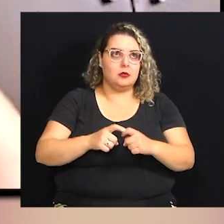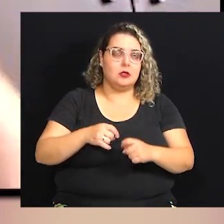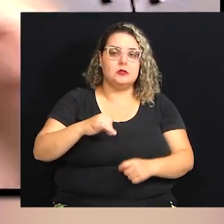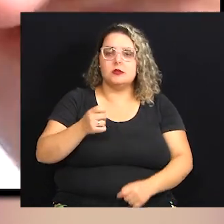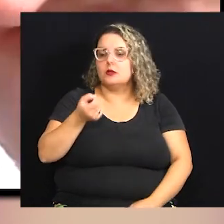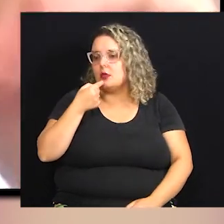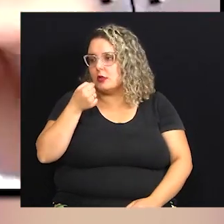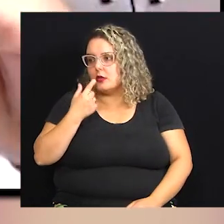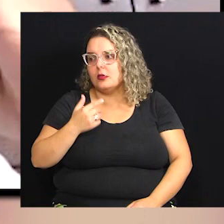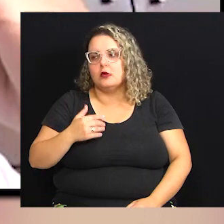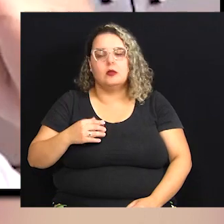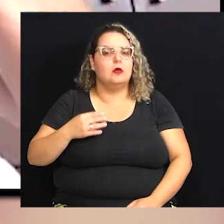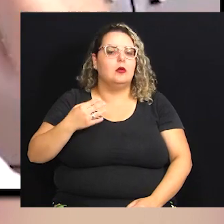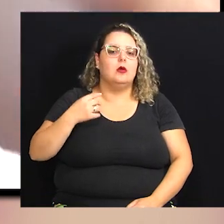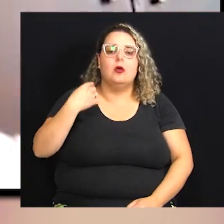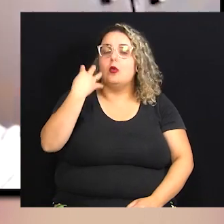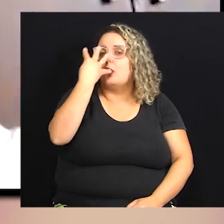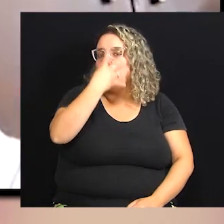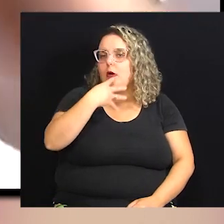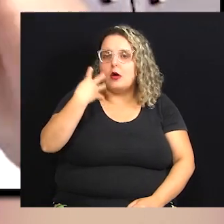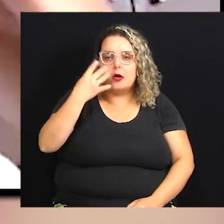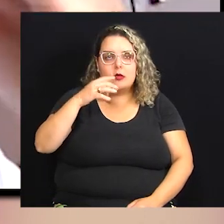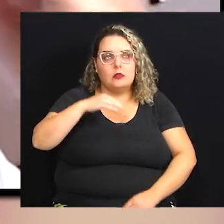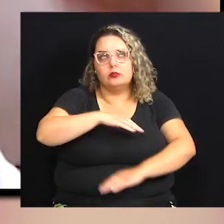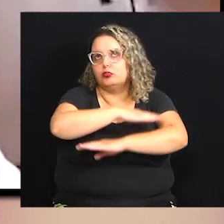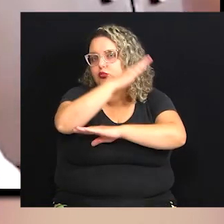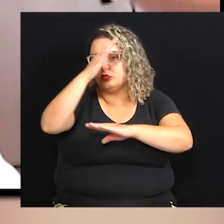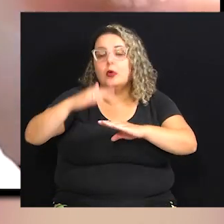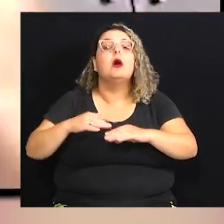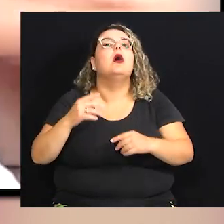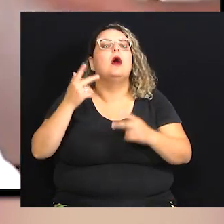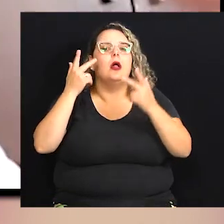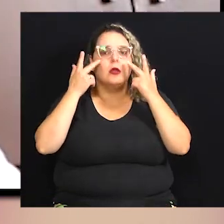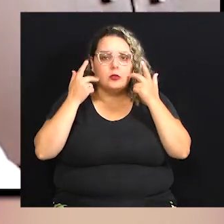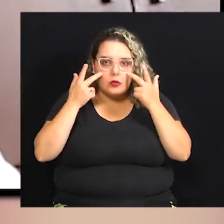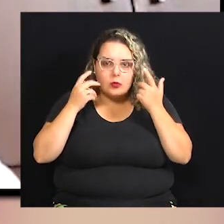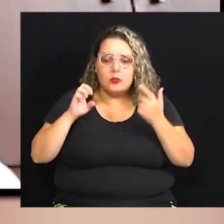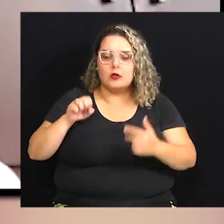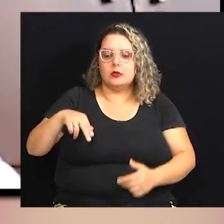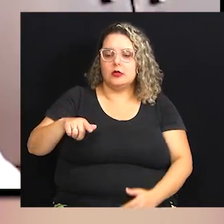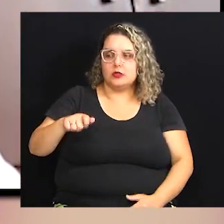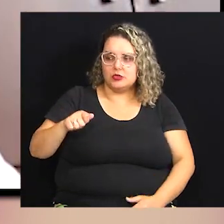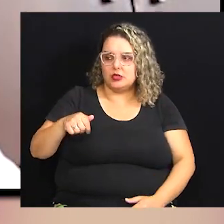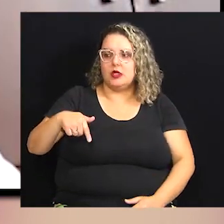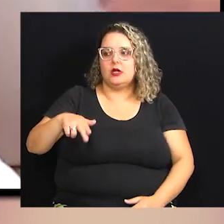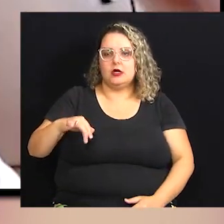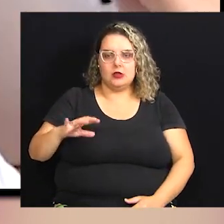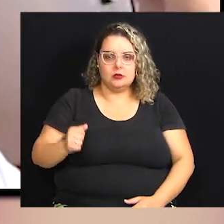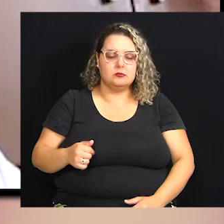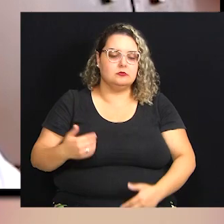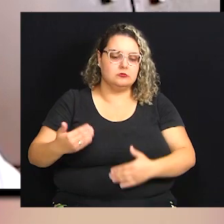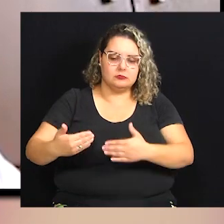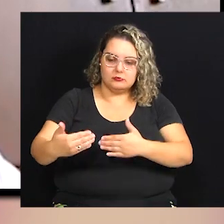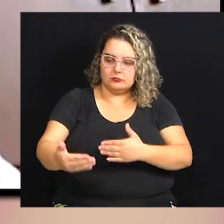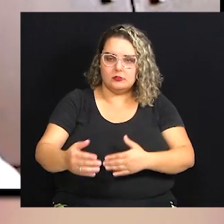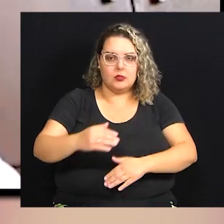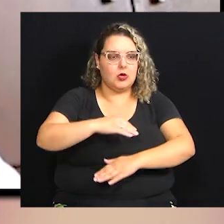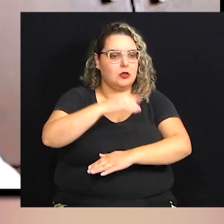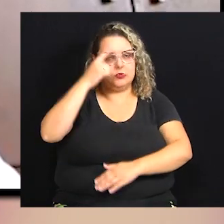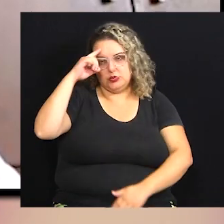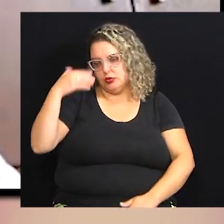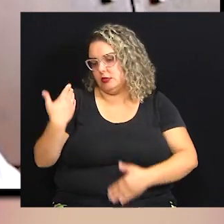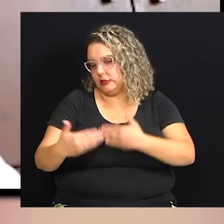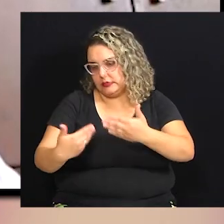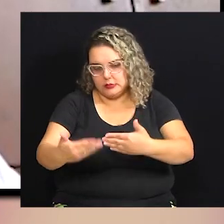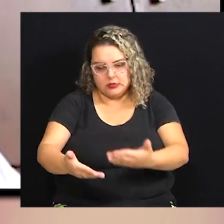doutor, se eu não tomar remédio, ela fica 4 horas, ela fica o dia inteiro. Isso é típico da enxaqueca. E, por Uhum. vezes, ela perdura